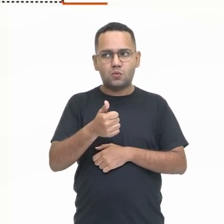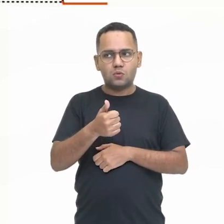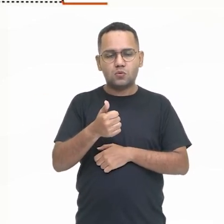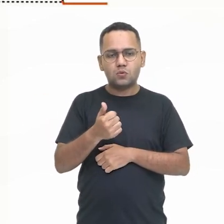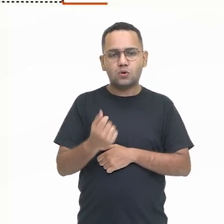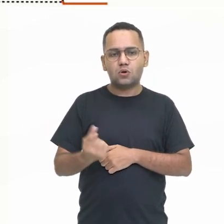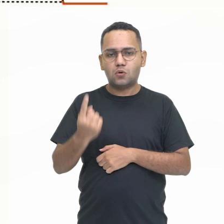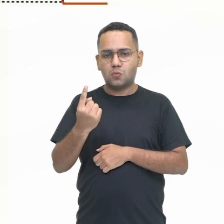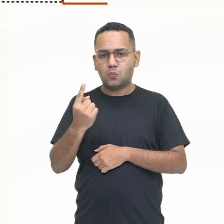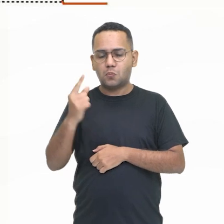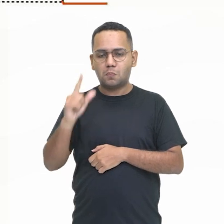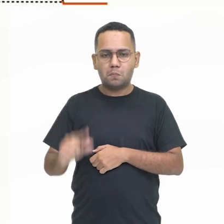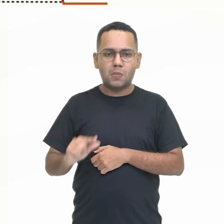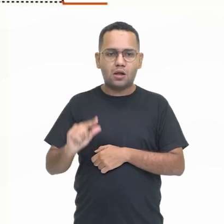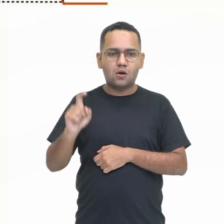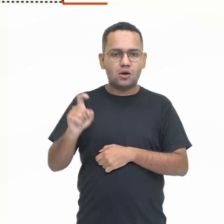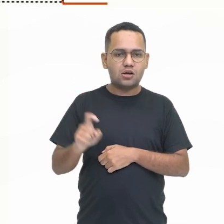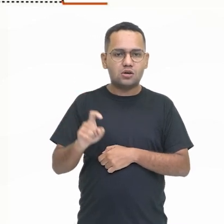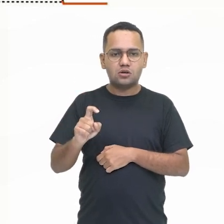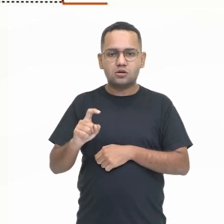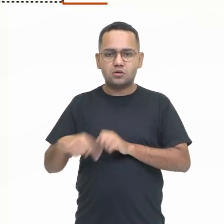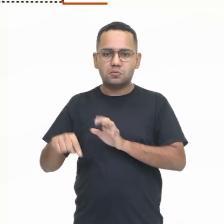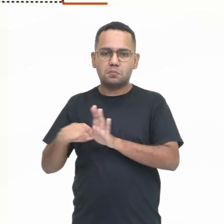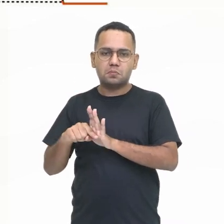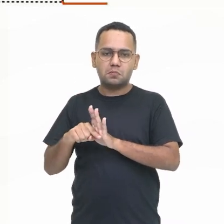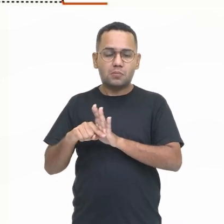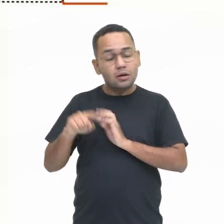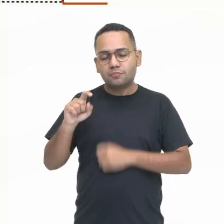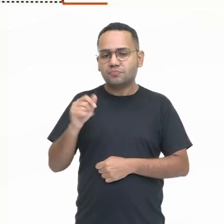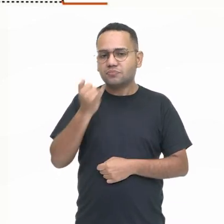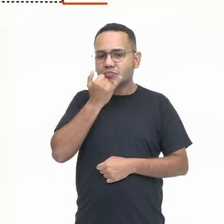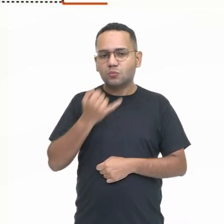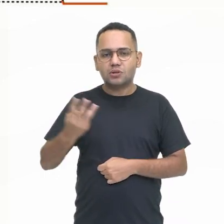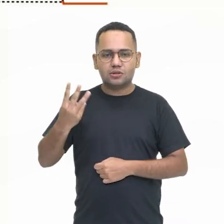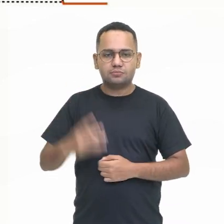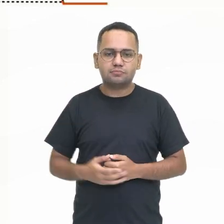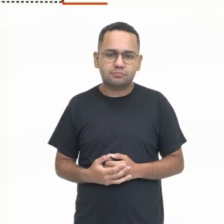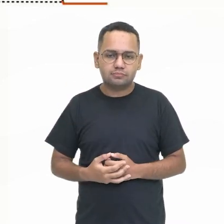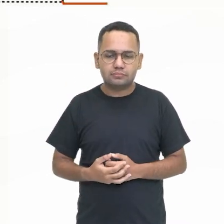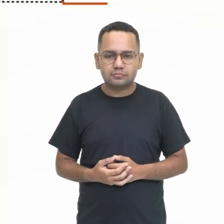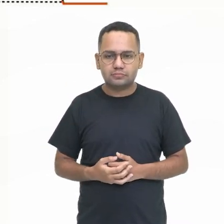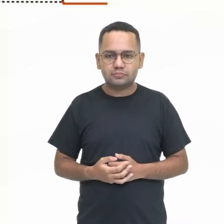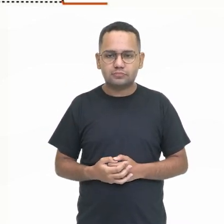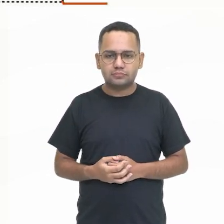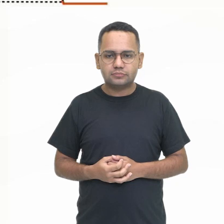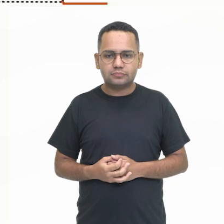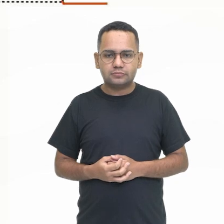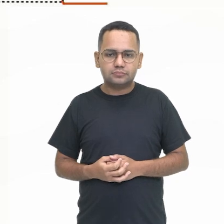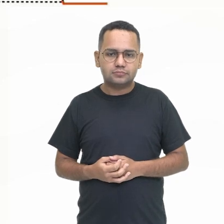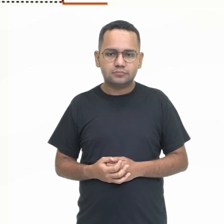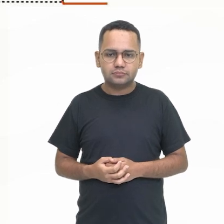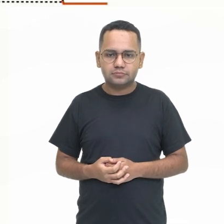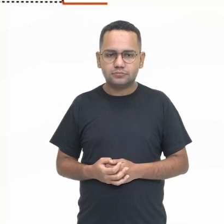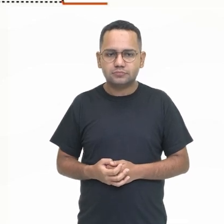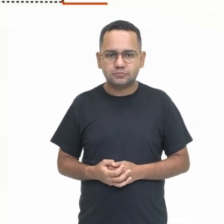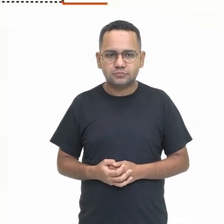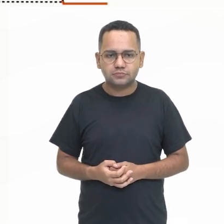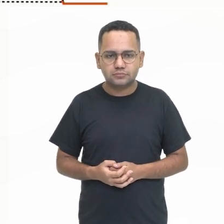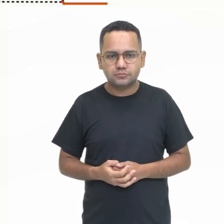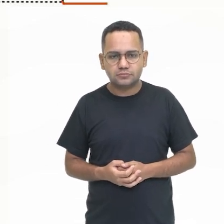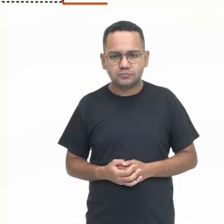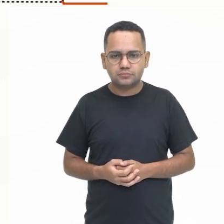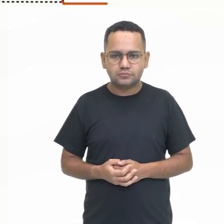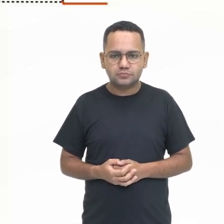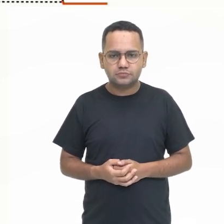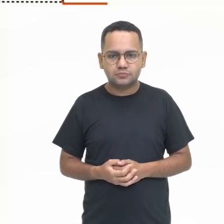ó. Ela decresce nesse intervalo até aqui. Ó. Então, ela é decrescente para x menor do que